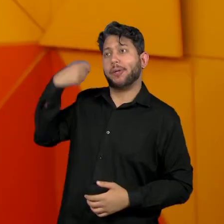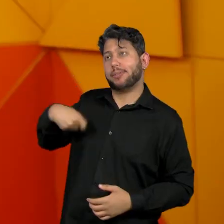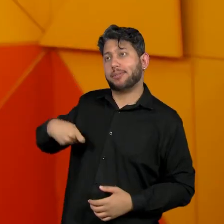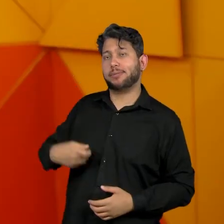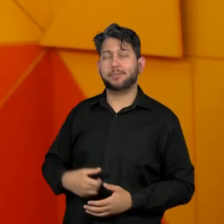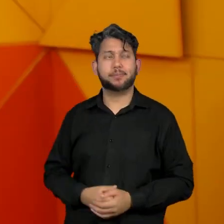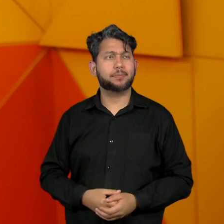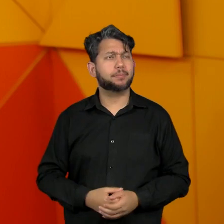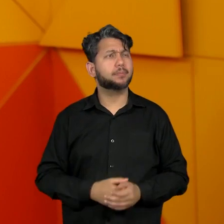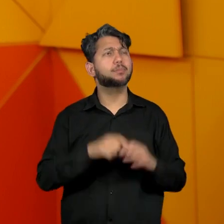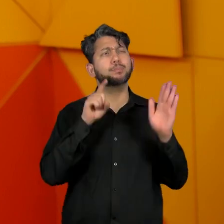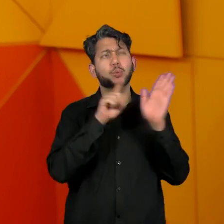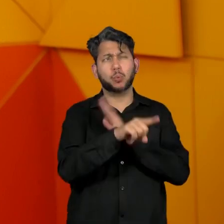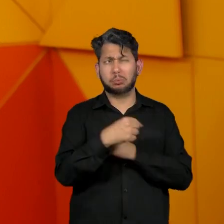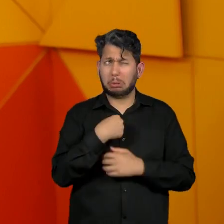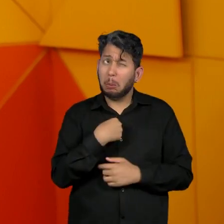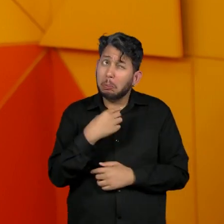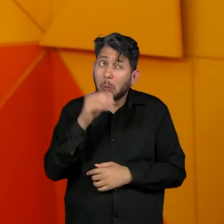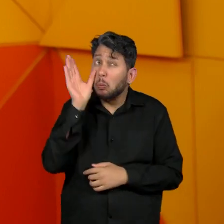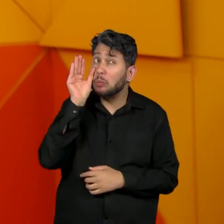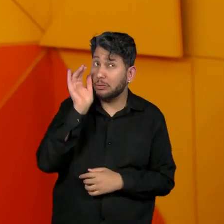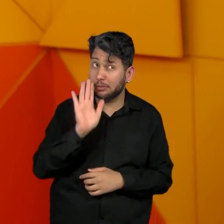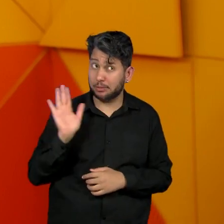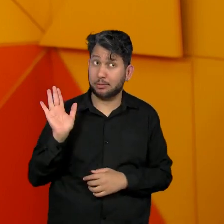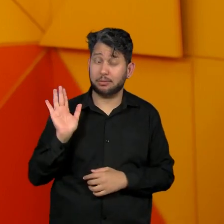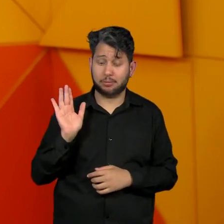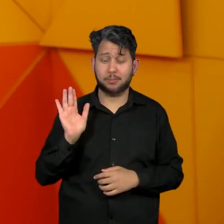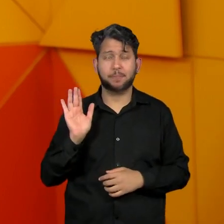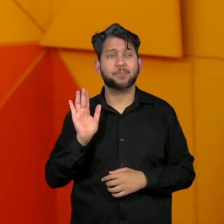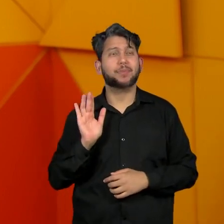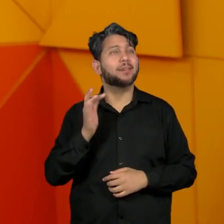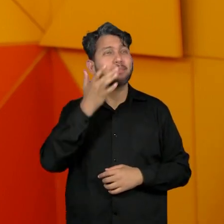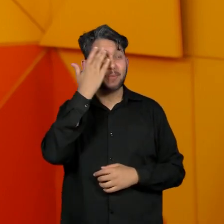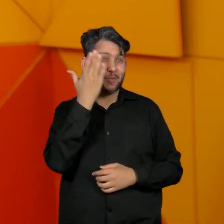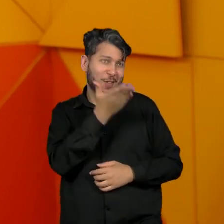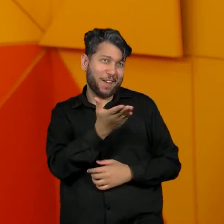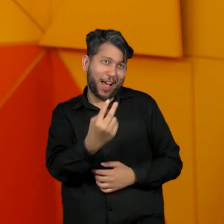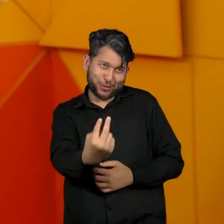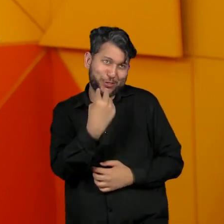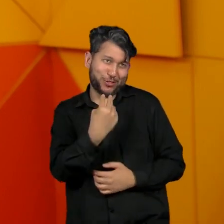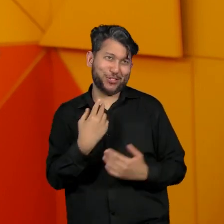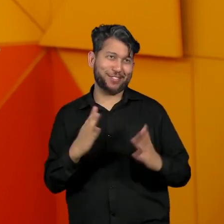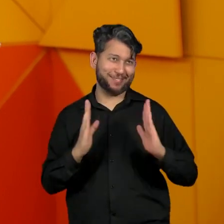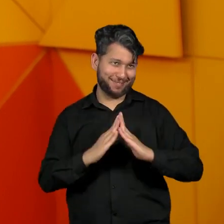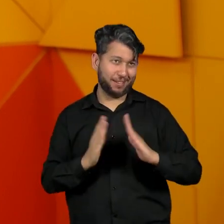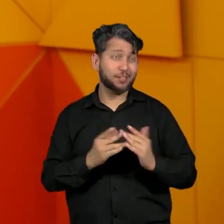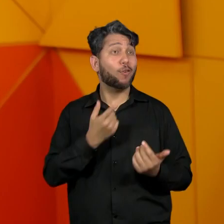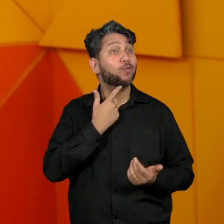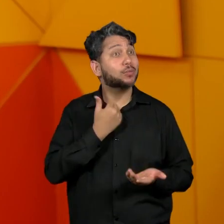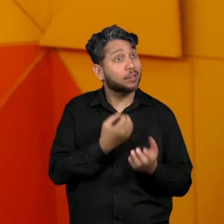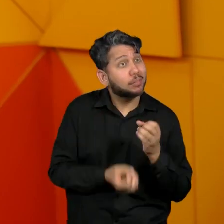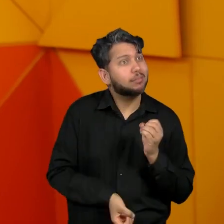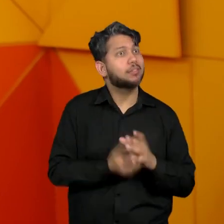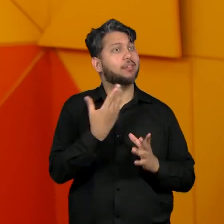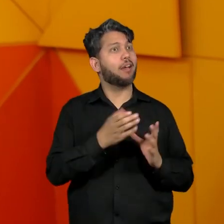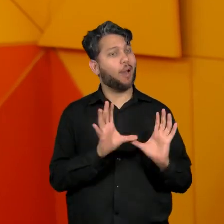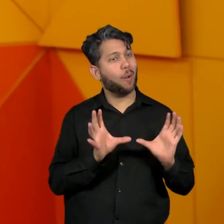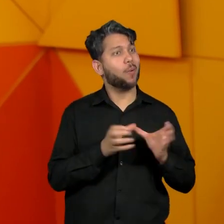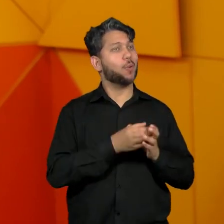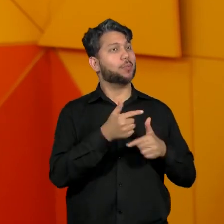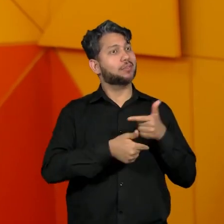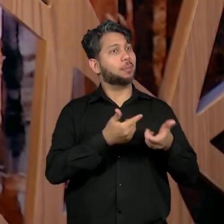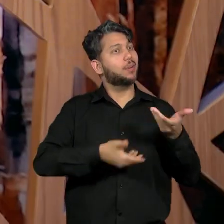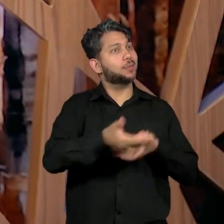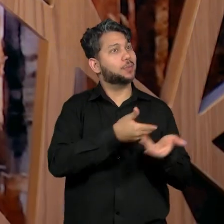Agora, Juliana, minha grande curiosidade aqui já, quem está em casa quer iniciar uma cooperativa, qual que é o primeiro